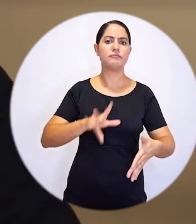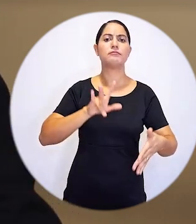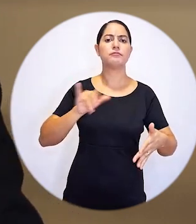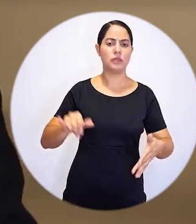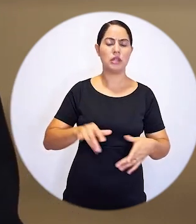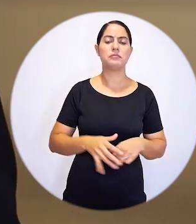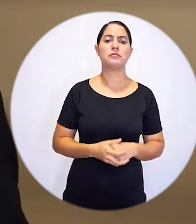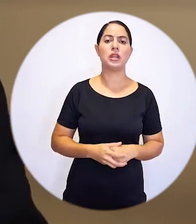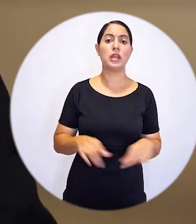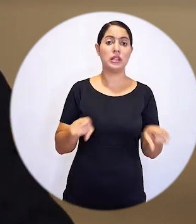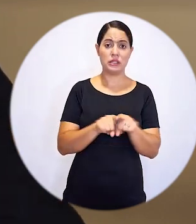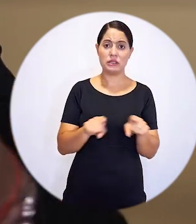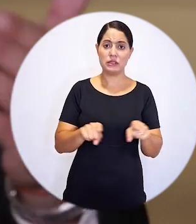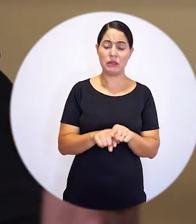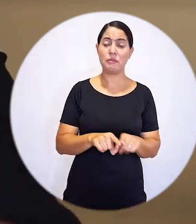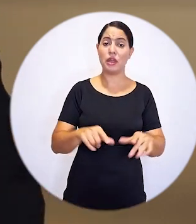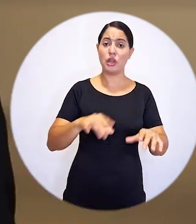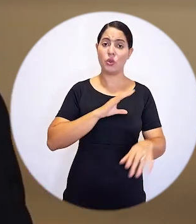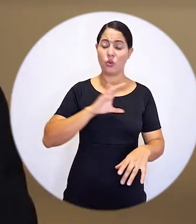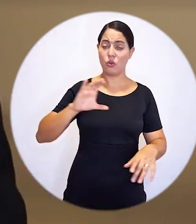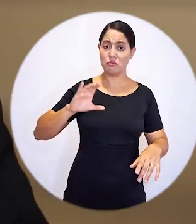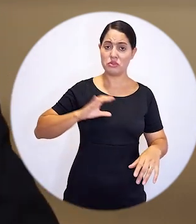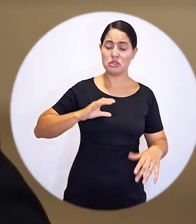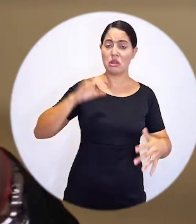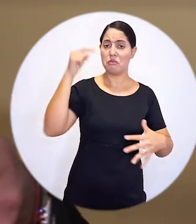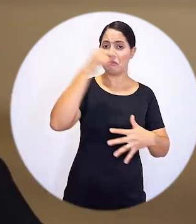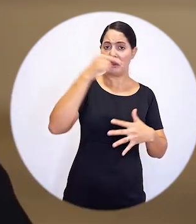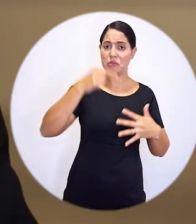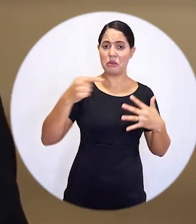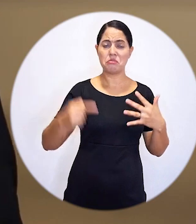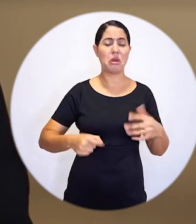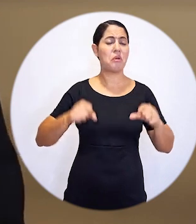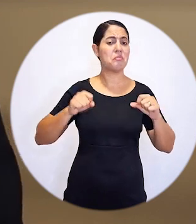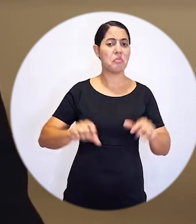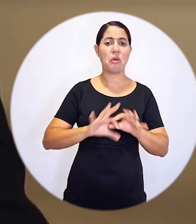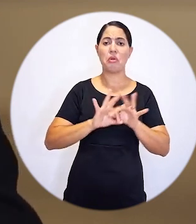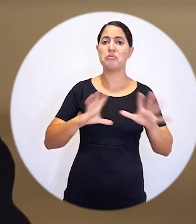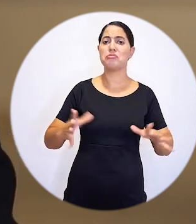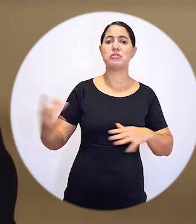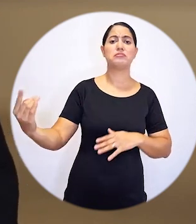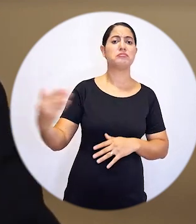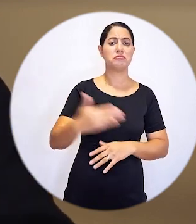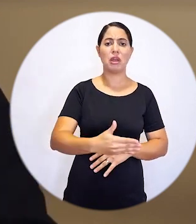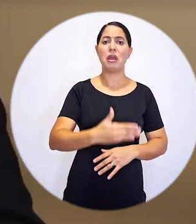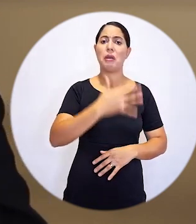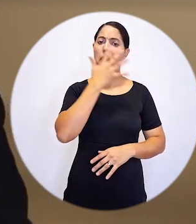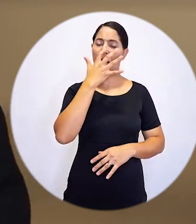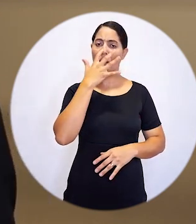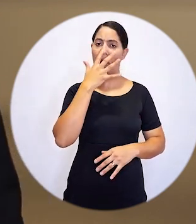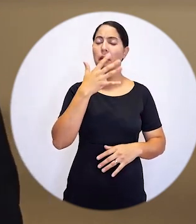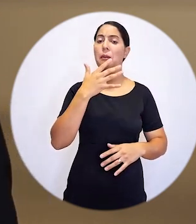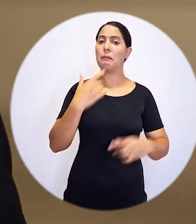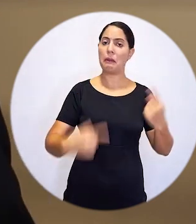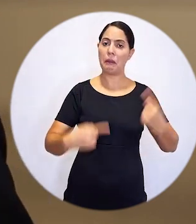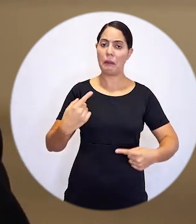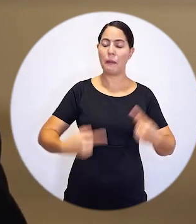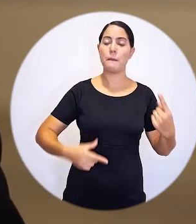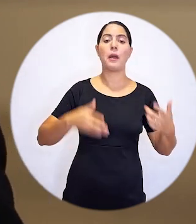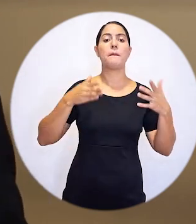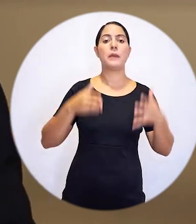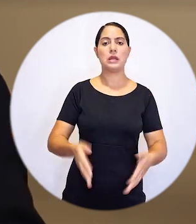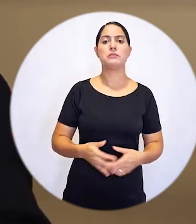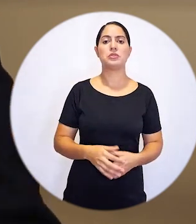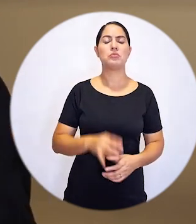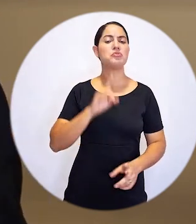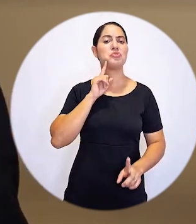Elas poderão, inclusive, conforme o calendário da comissão, indicar expert para serem ouvidos e contribuir com o tema.